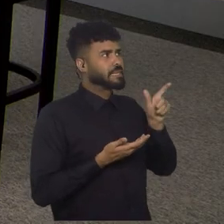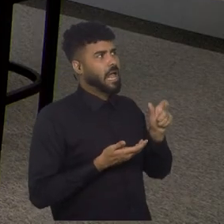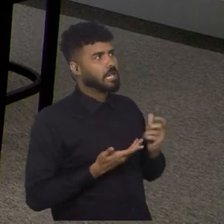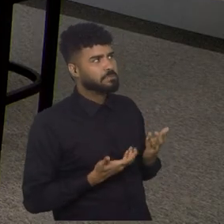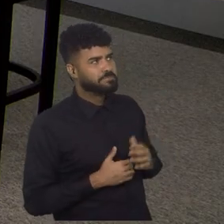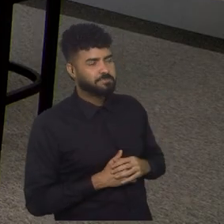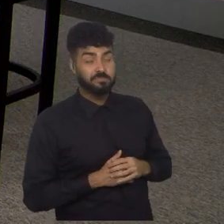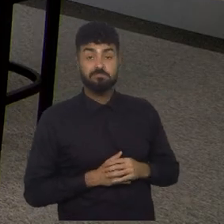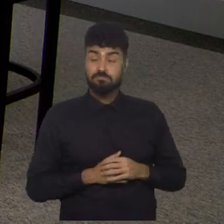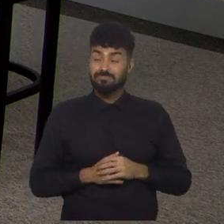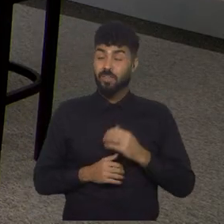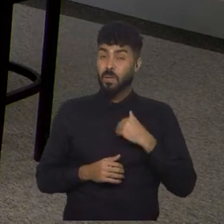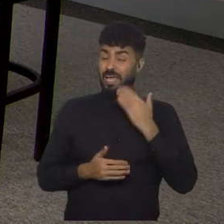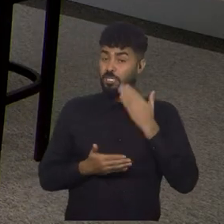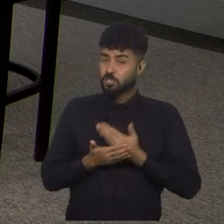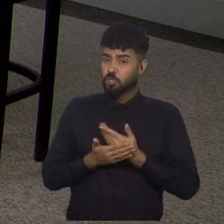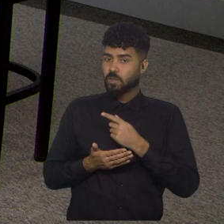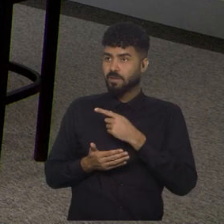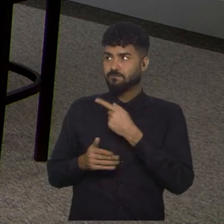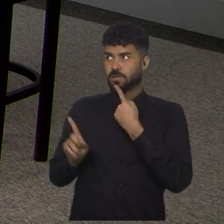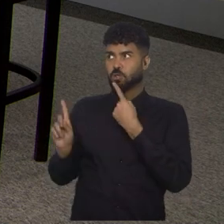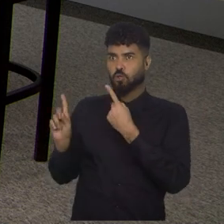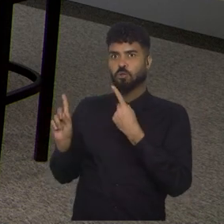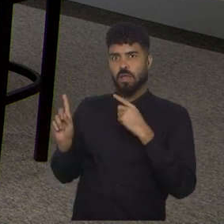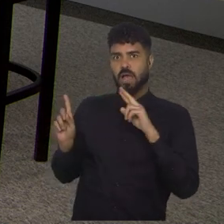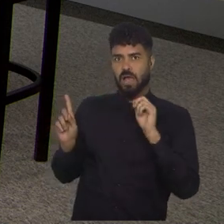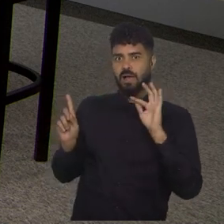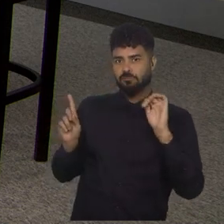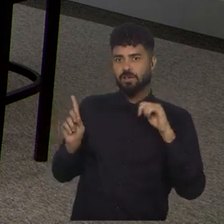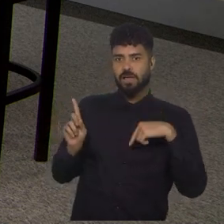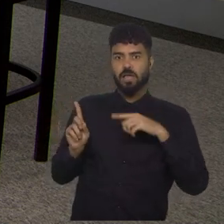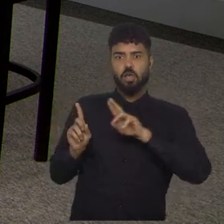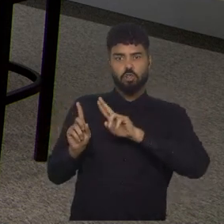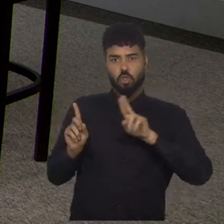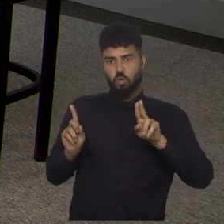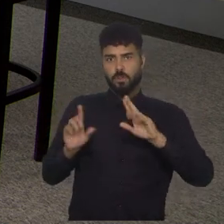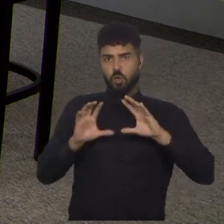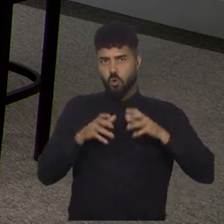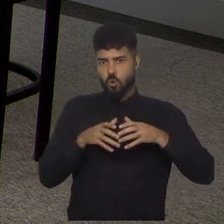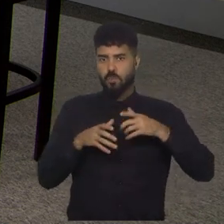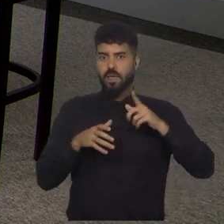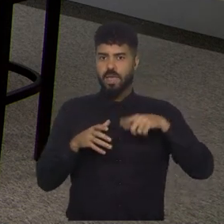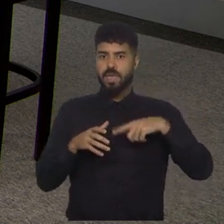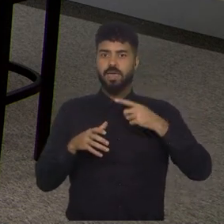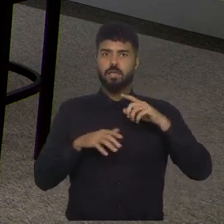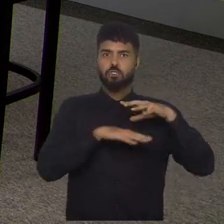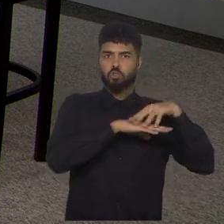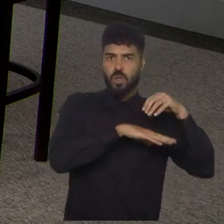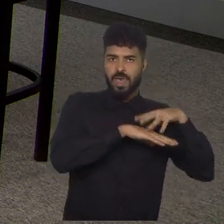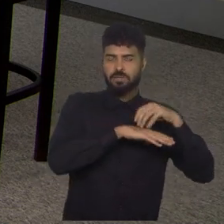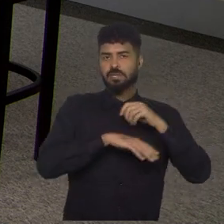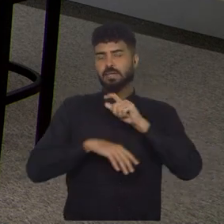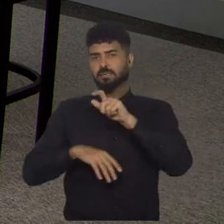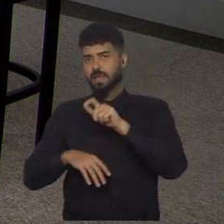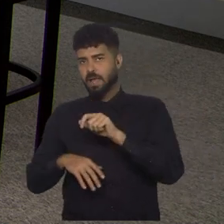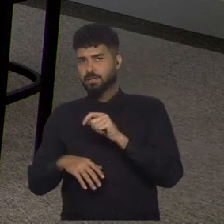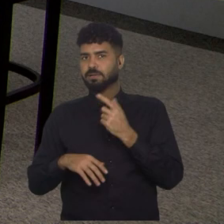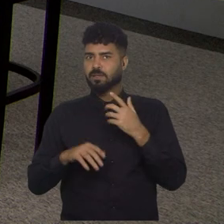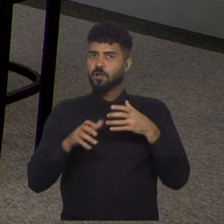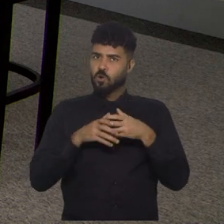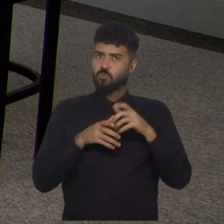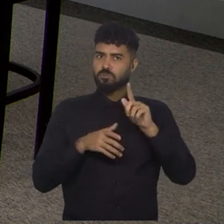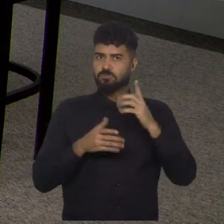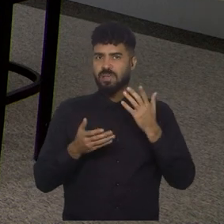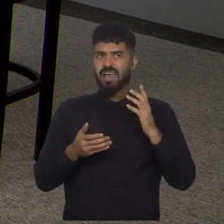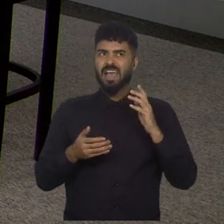Vem, né, com, como o Rafa disse, assim... Os nomes dos grupo, do grupo é praticamente Suécia e Itália. E aí, Argentina e ali África